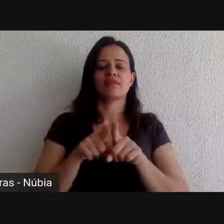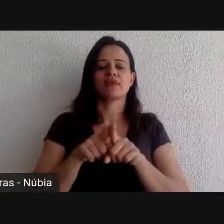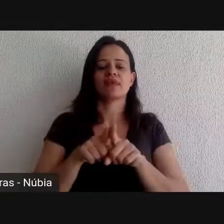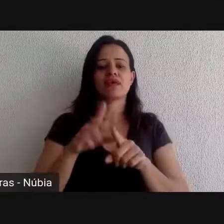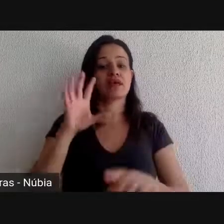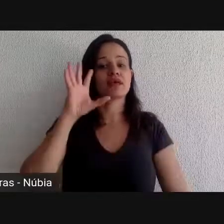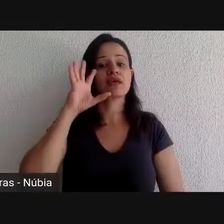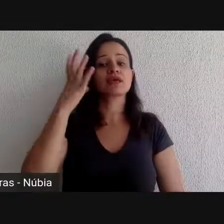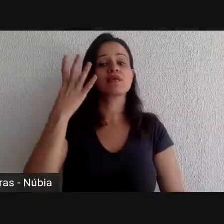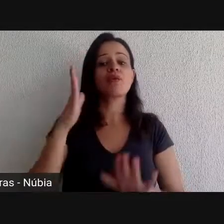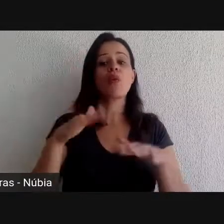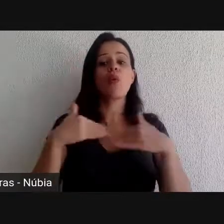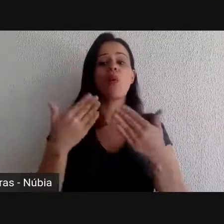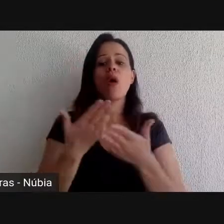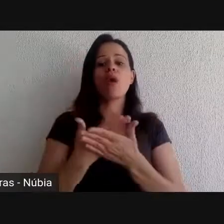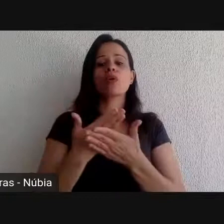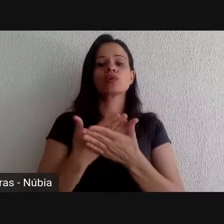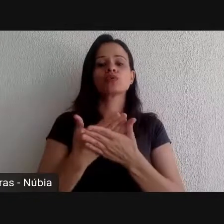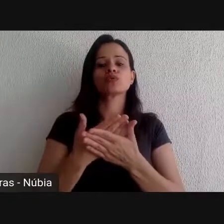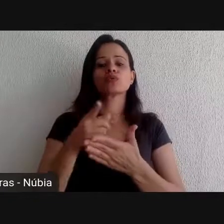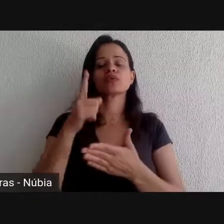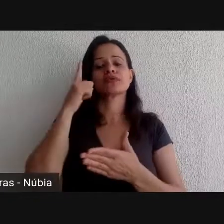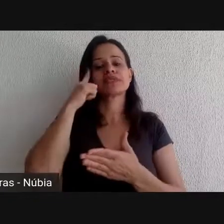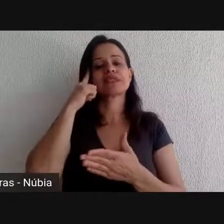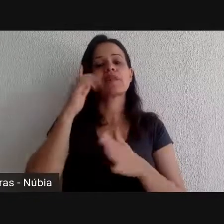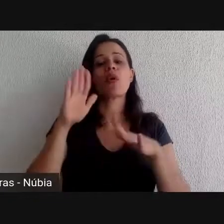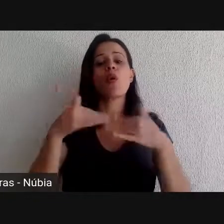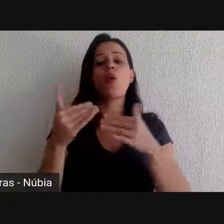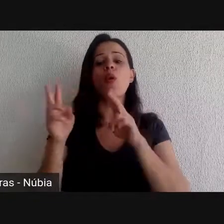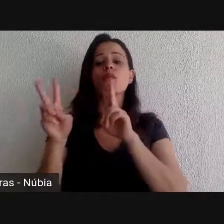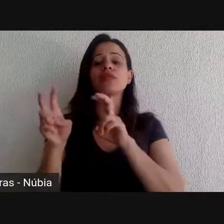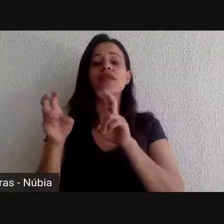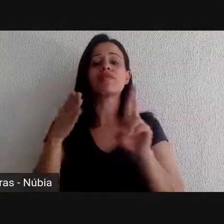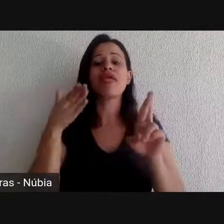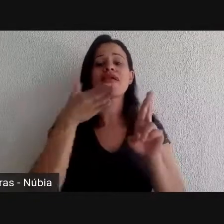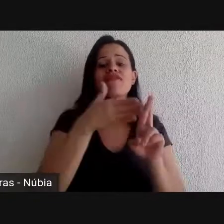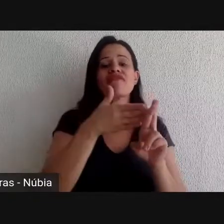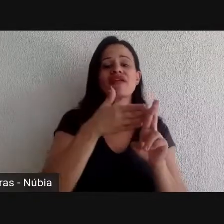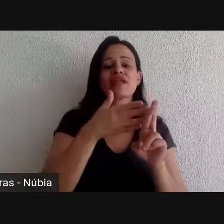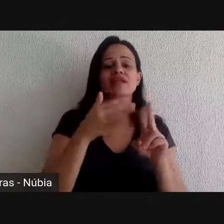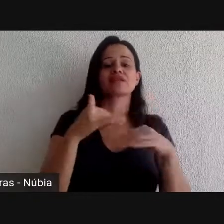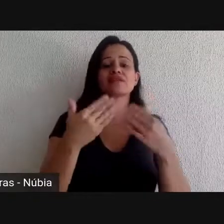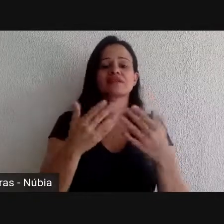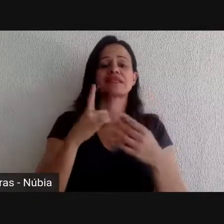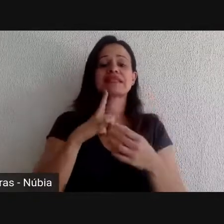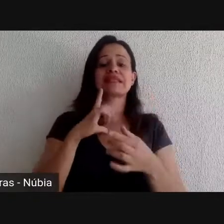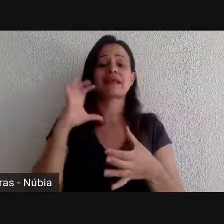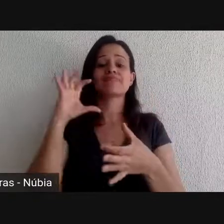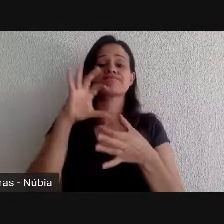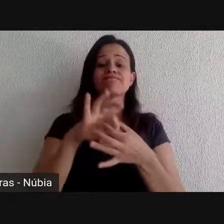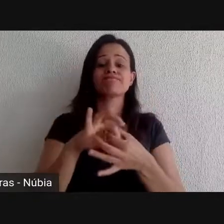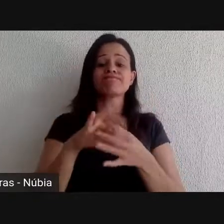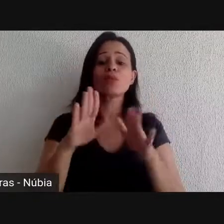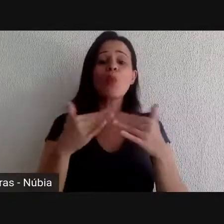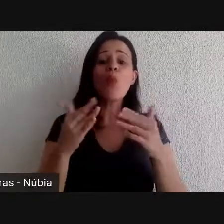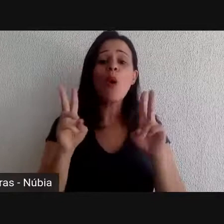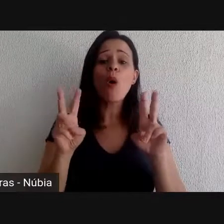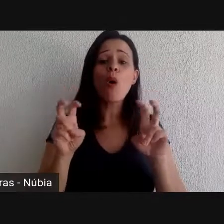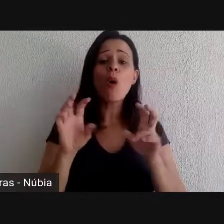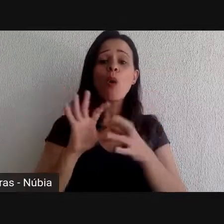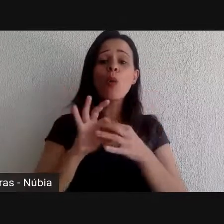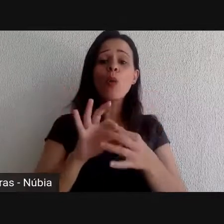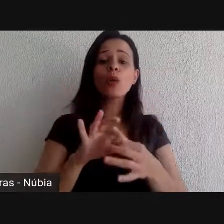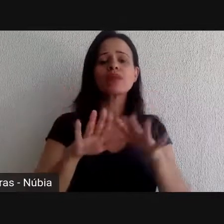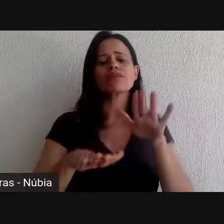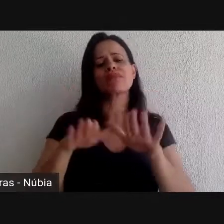Decidido qual é o estudo, parte-se para a elaboração de um termo de referência. Dependendo do contexto em que o empreendimento está inserido, esse termo de referência ele vai